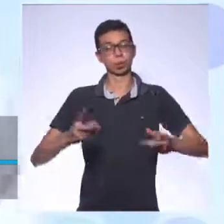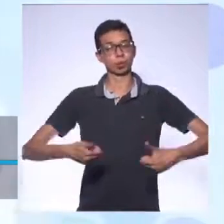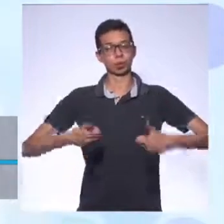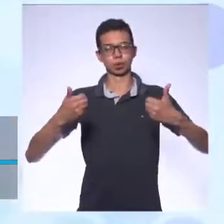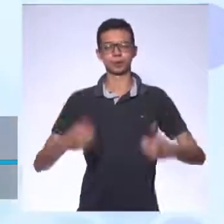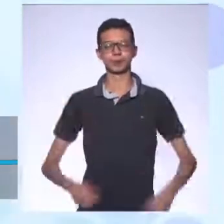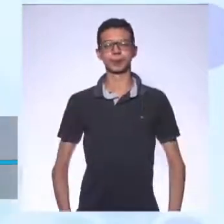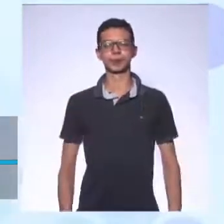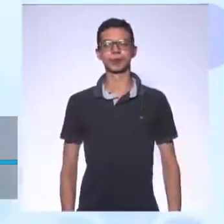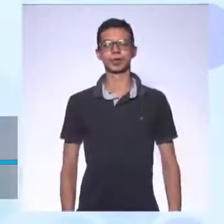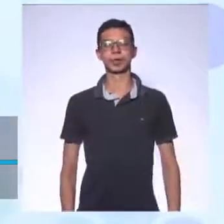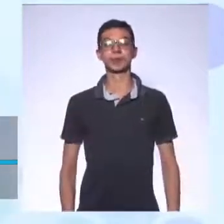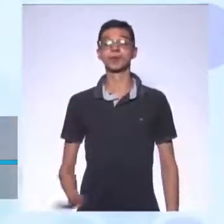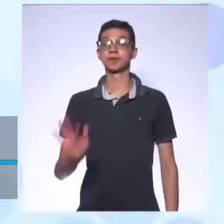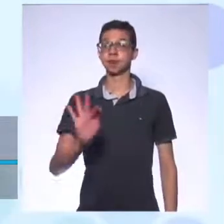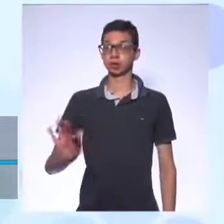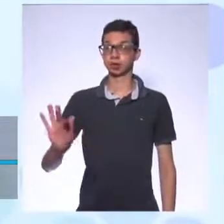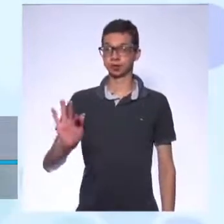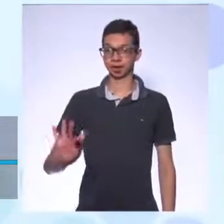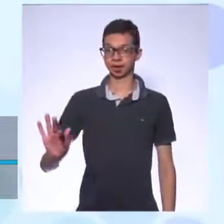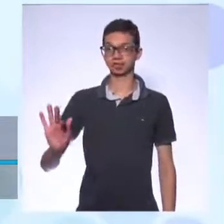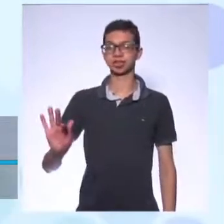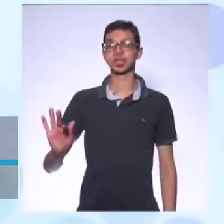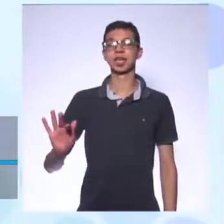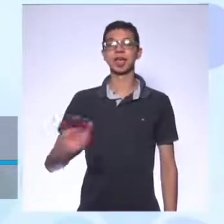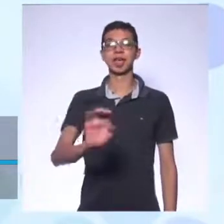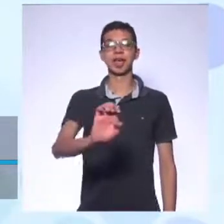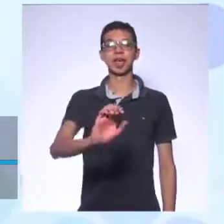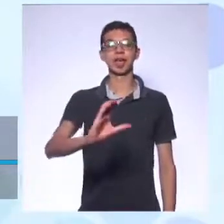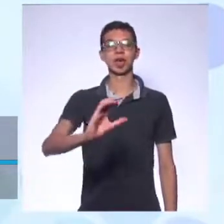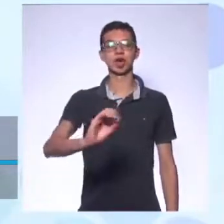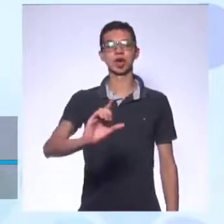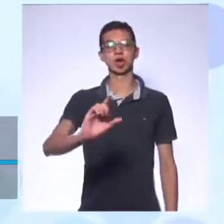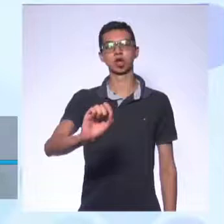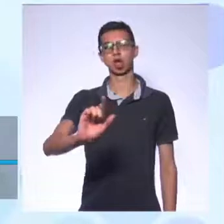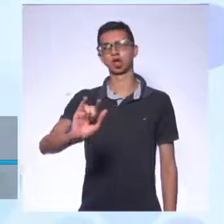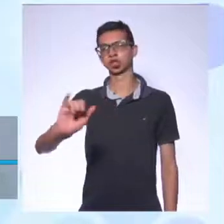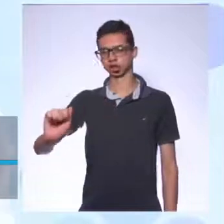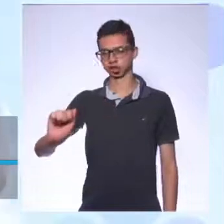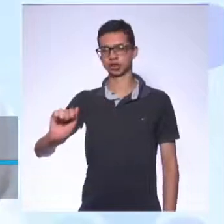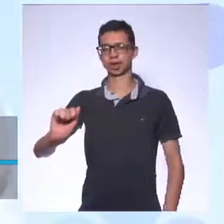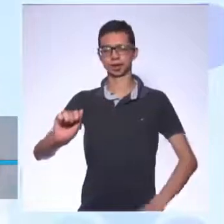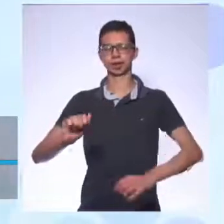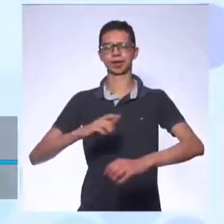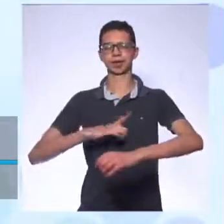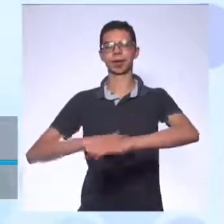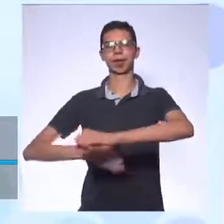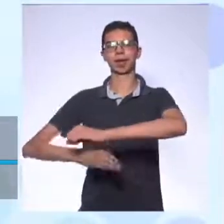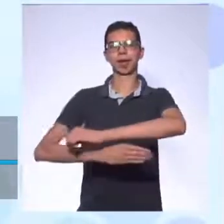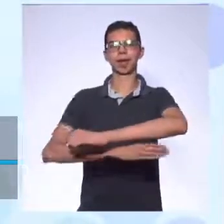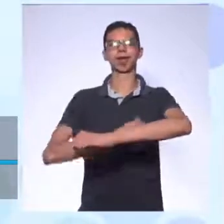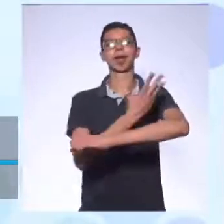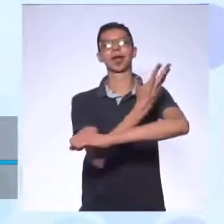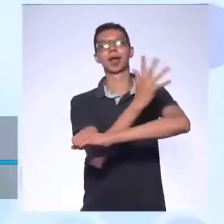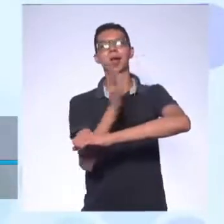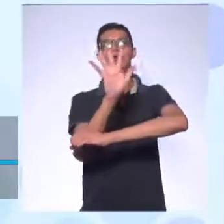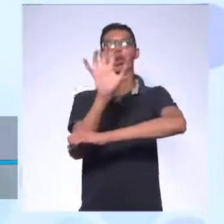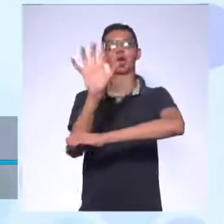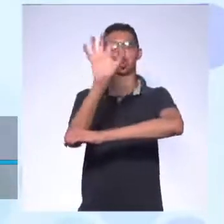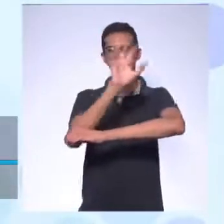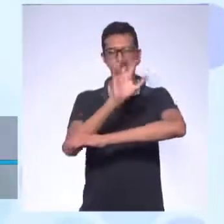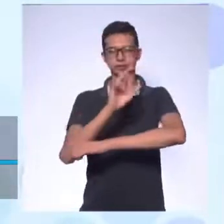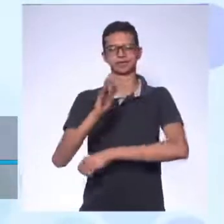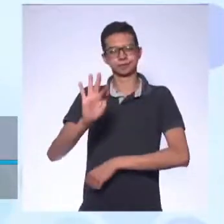de ecologia, né, porque a ecologia ela tem duas vertentes. Tá? Ela tem a vertente científica, que é o estudo, né, do